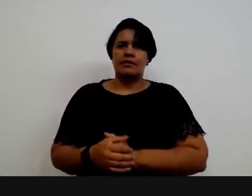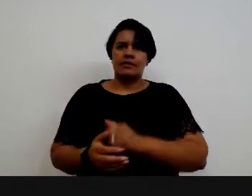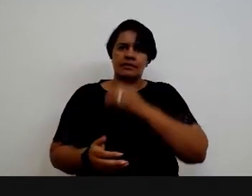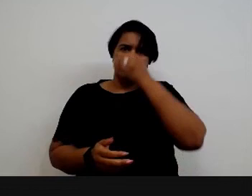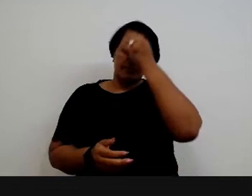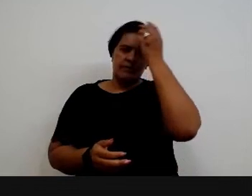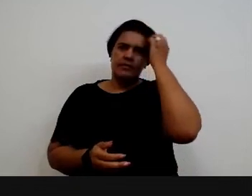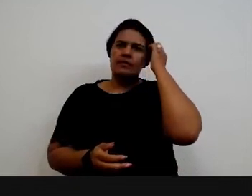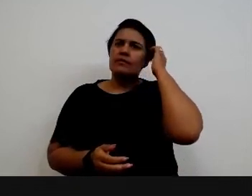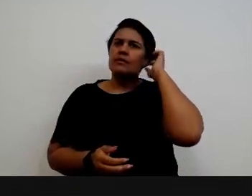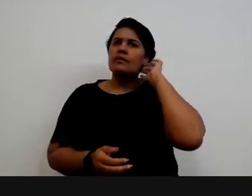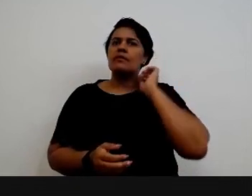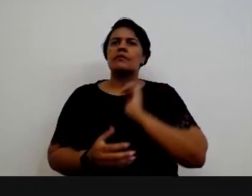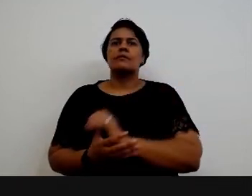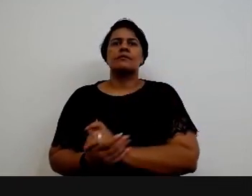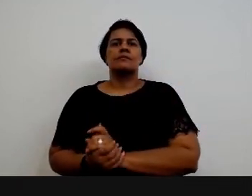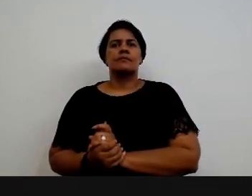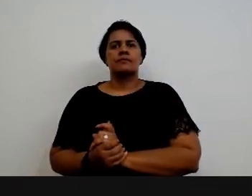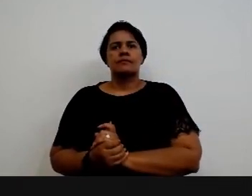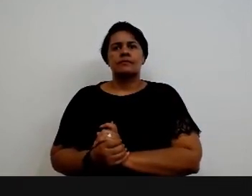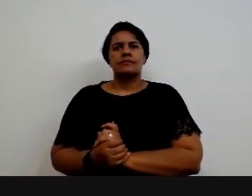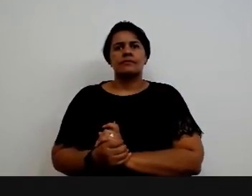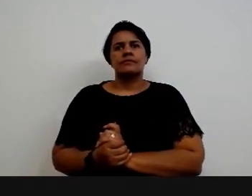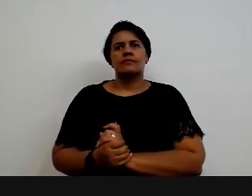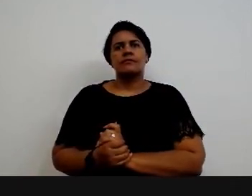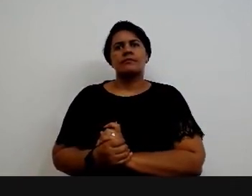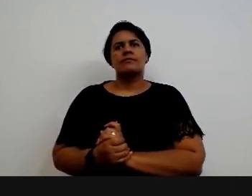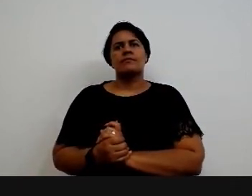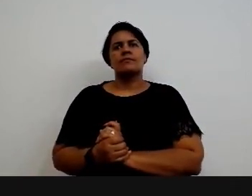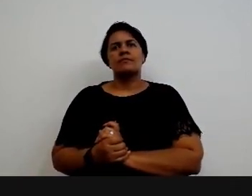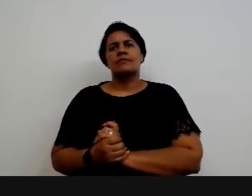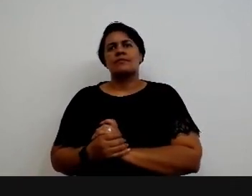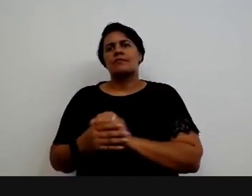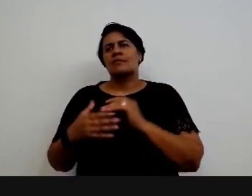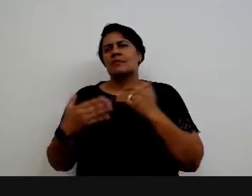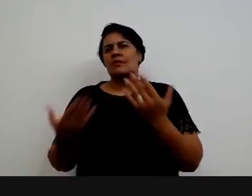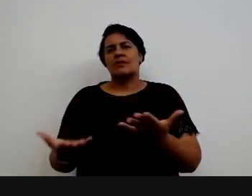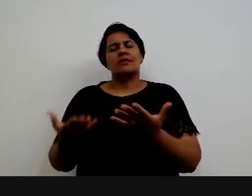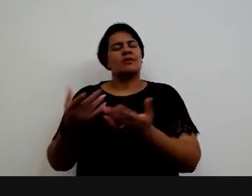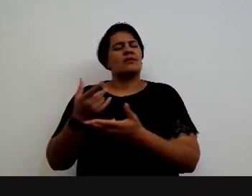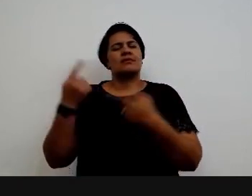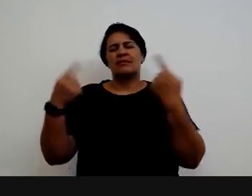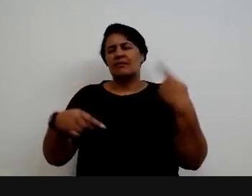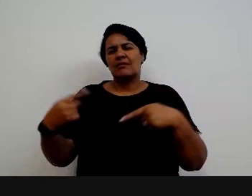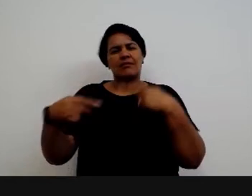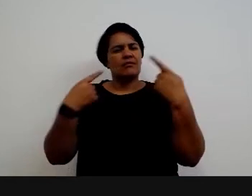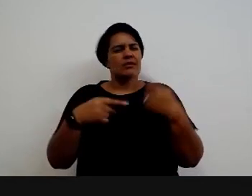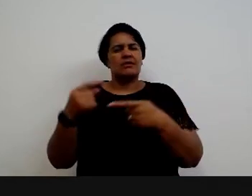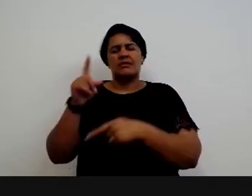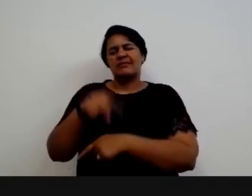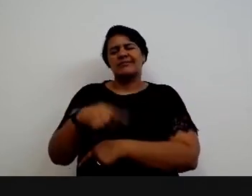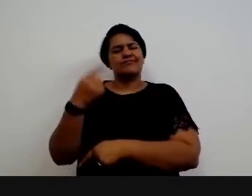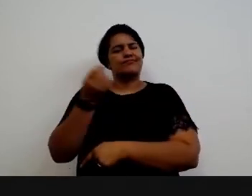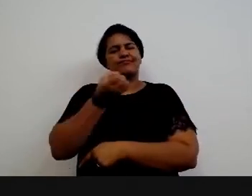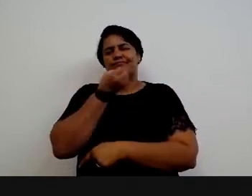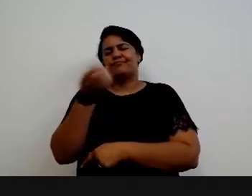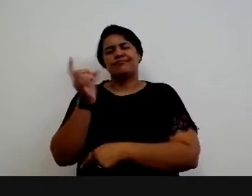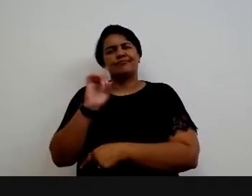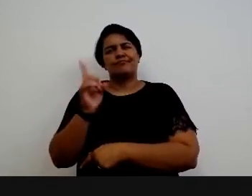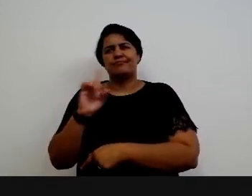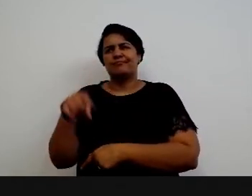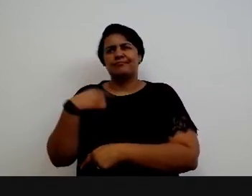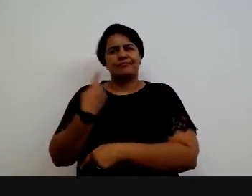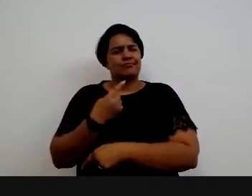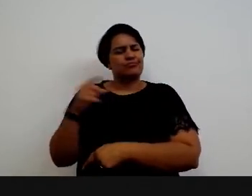miúda essa discussão. Esse debate é muito pequenininho, cara. Esse debate é do tamanho da nossa mediocridade de consumidor. Nós não